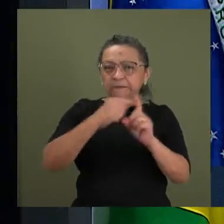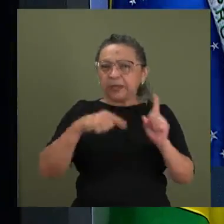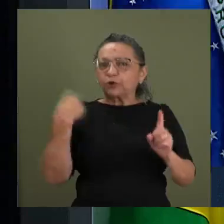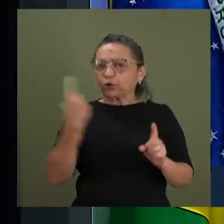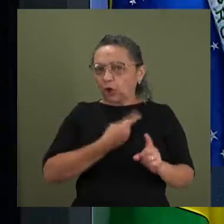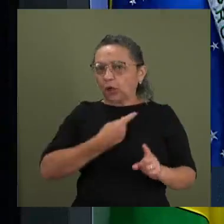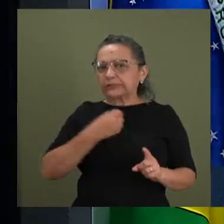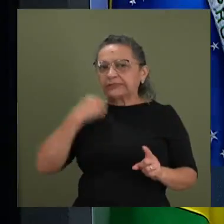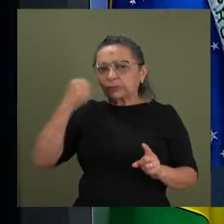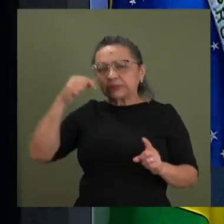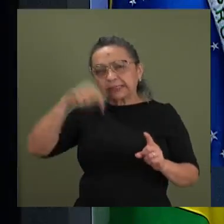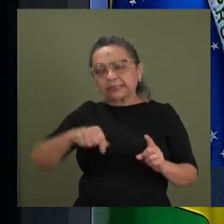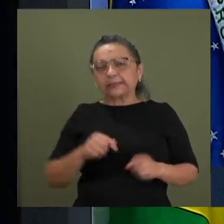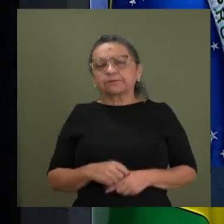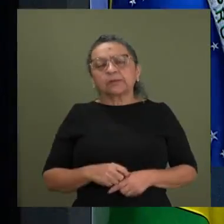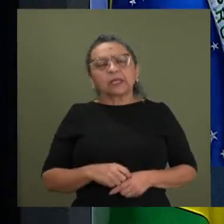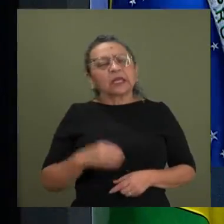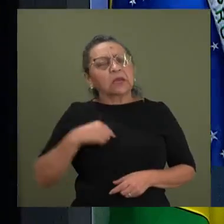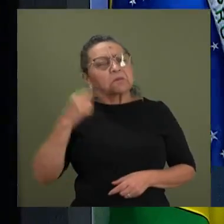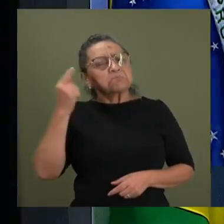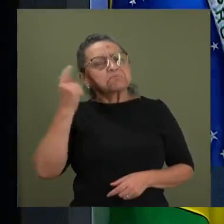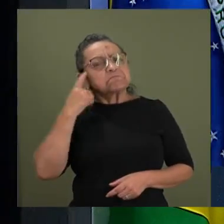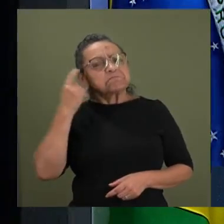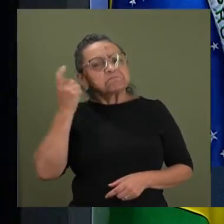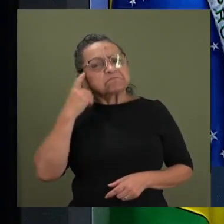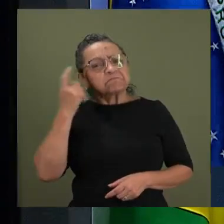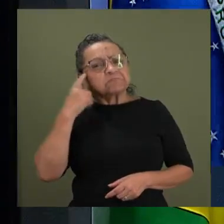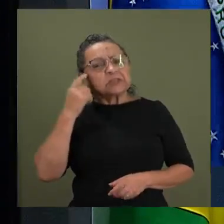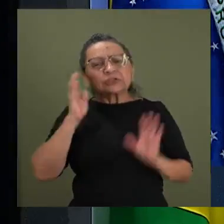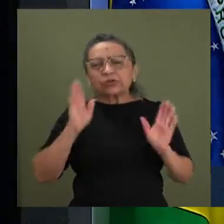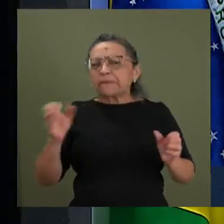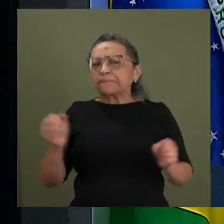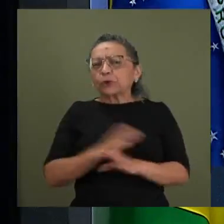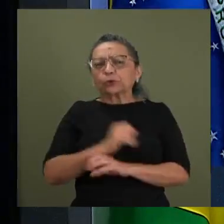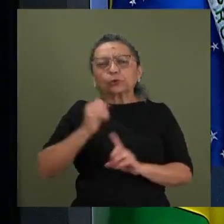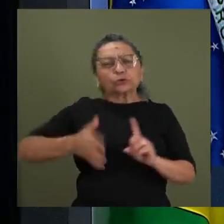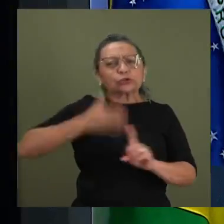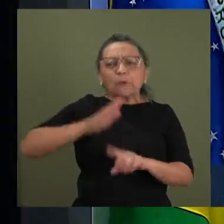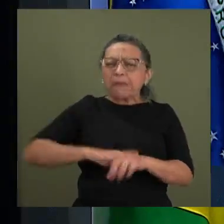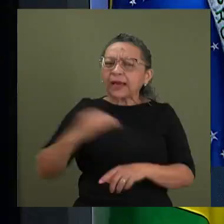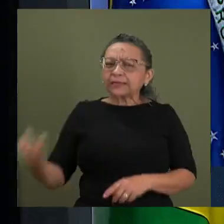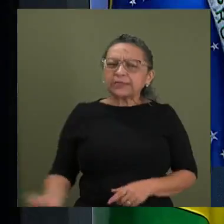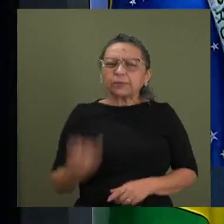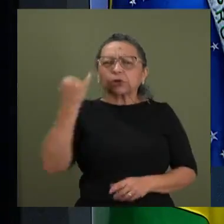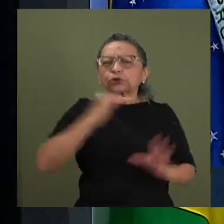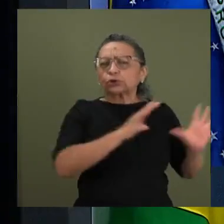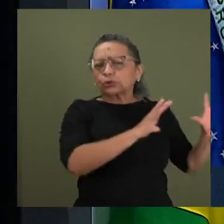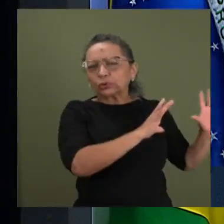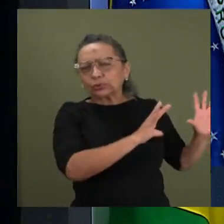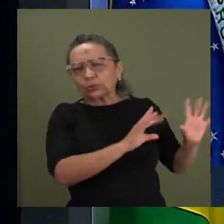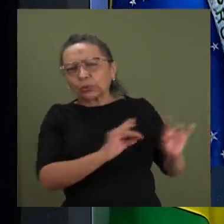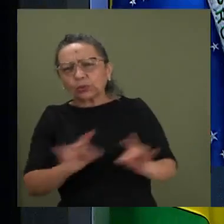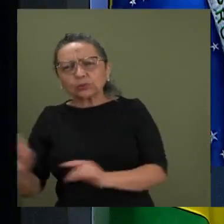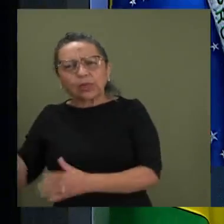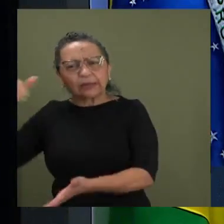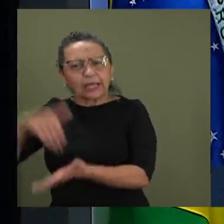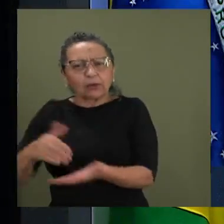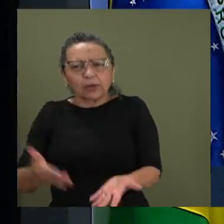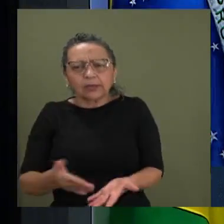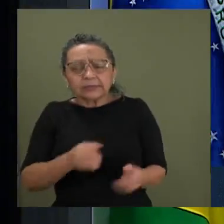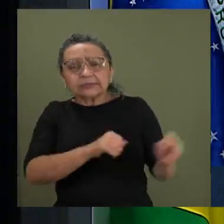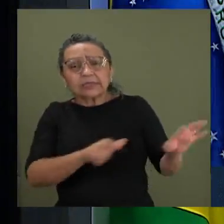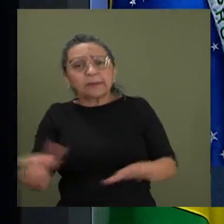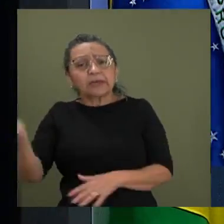eu teria feito o discurso mais importante de todo esse período, na